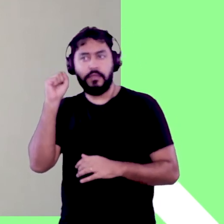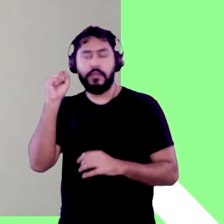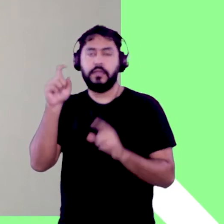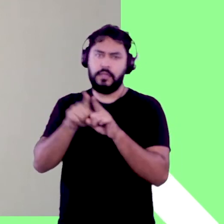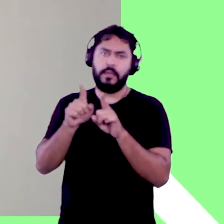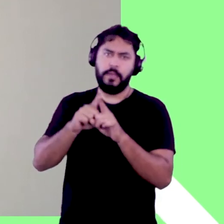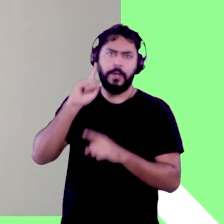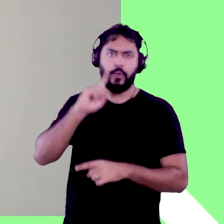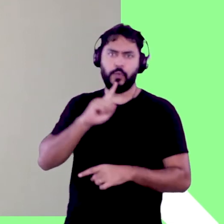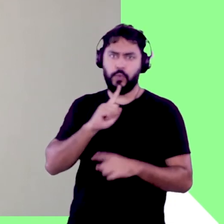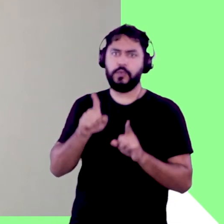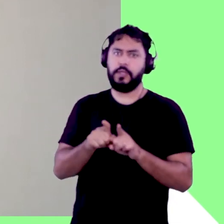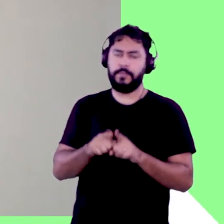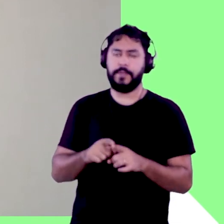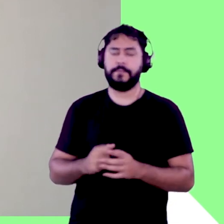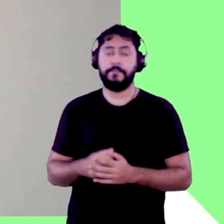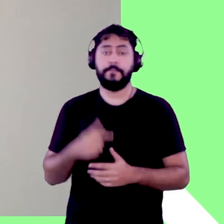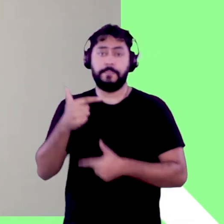trabalho que ela faz também.